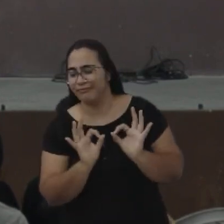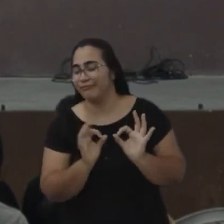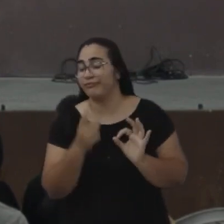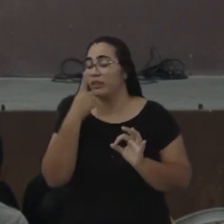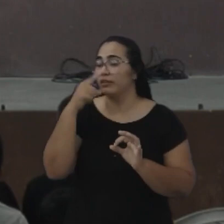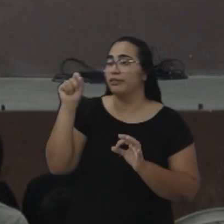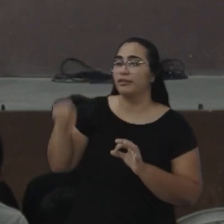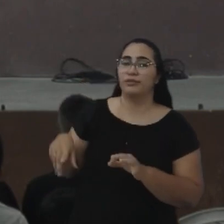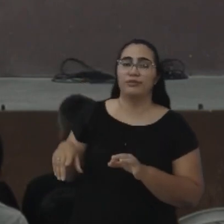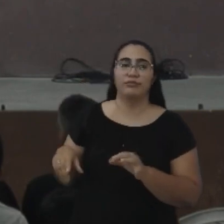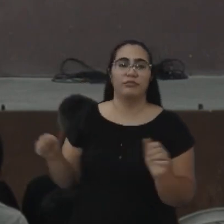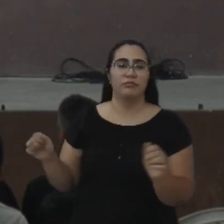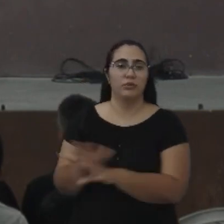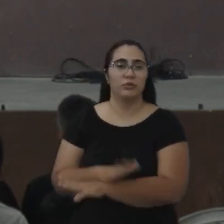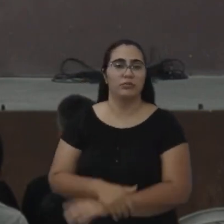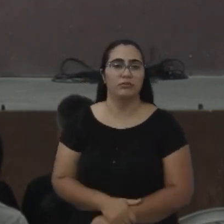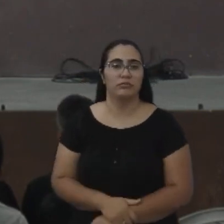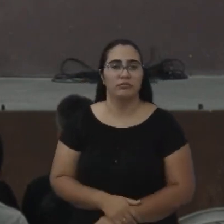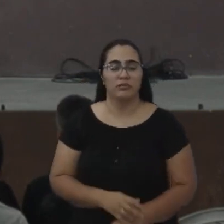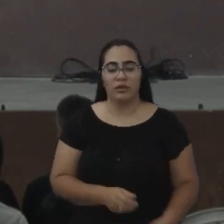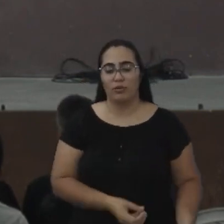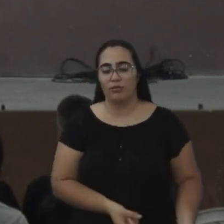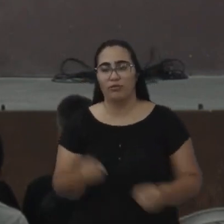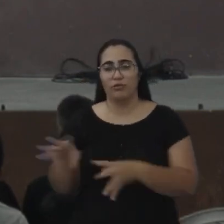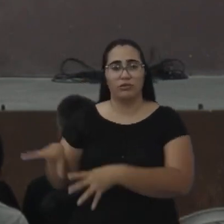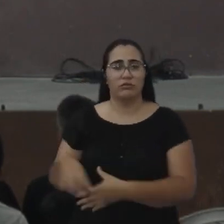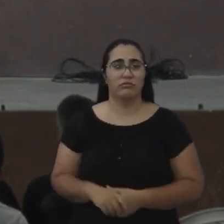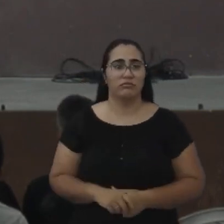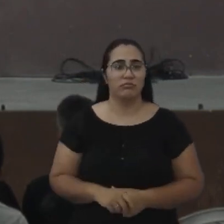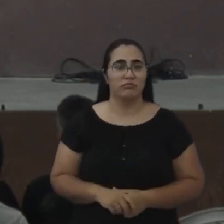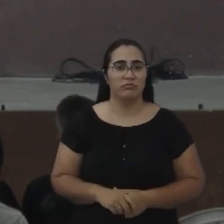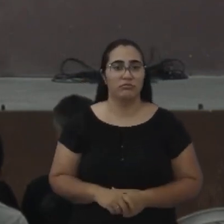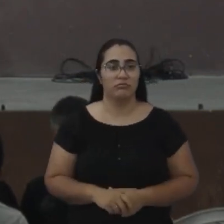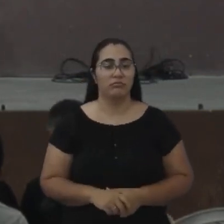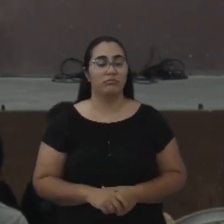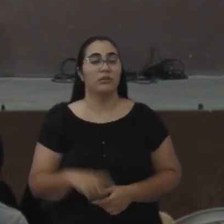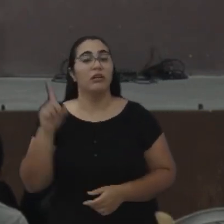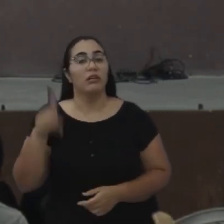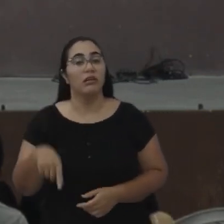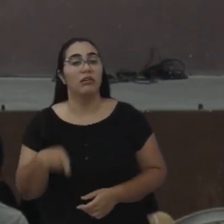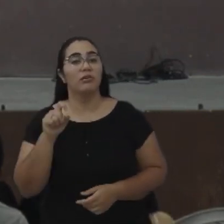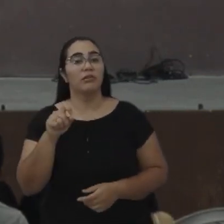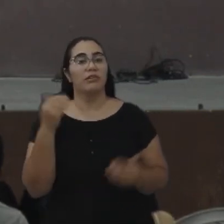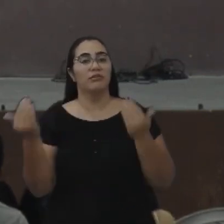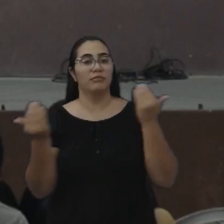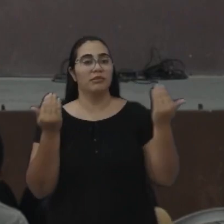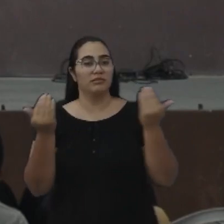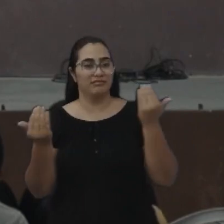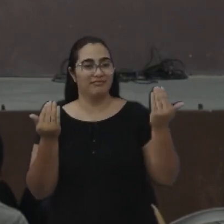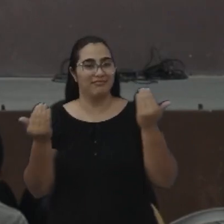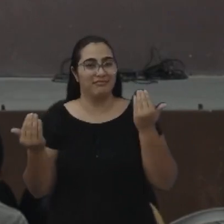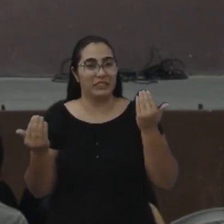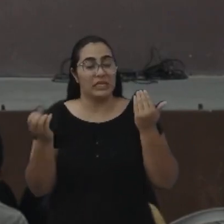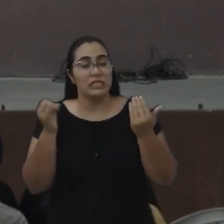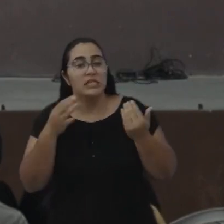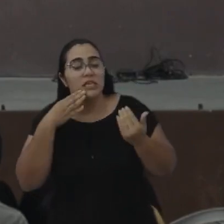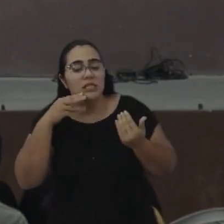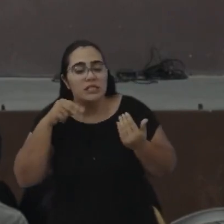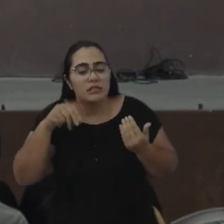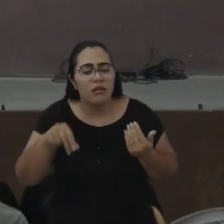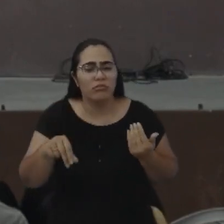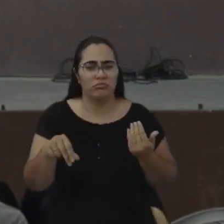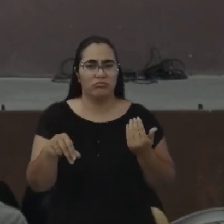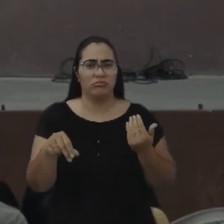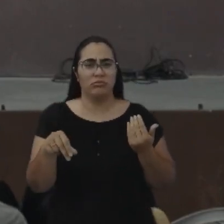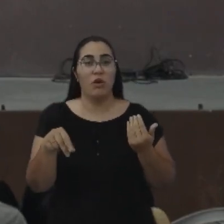no lixo, vou jogar no mato, como a gente diz. E é exatamente isso que acontece aqui. Ele está dizendo, se o sal,